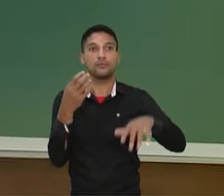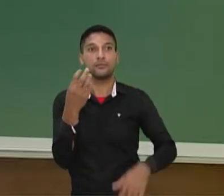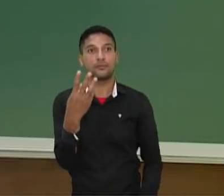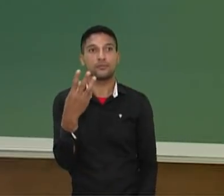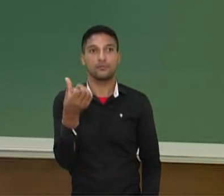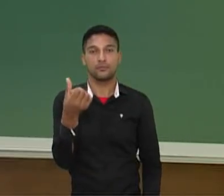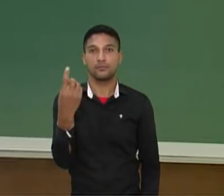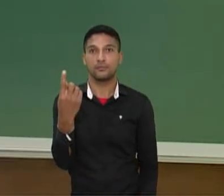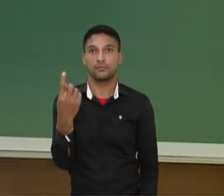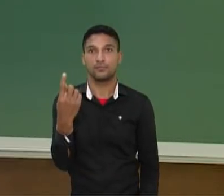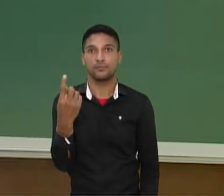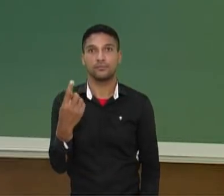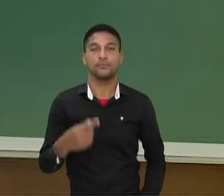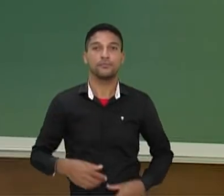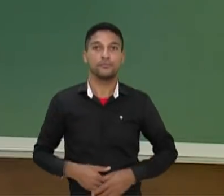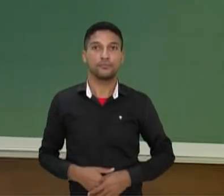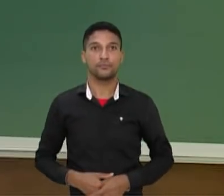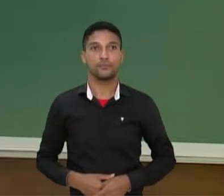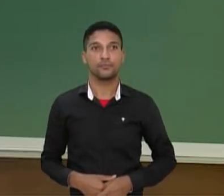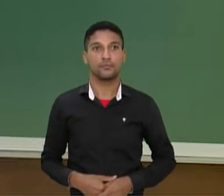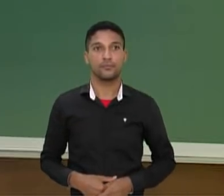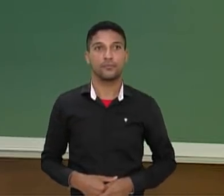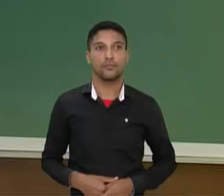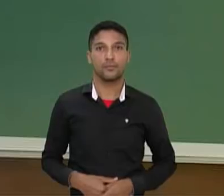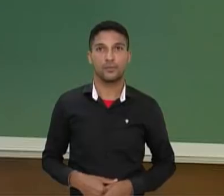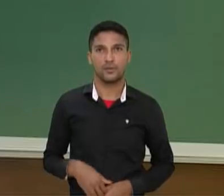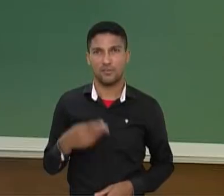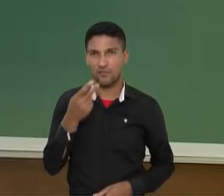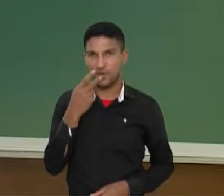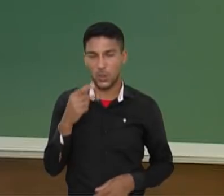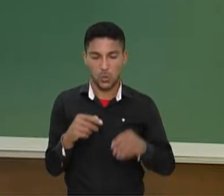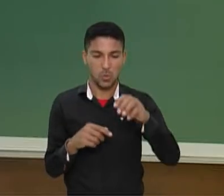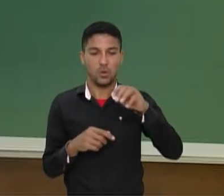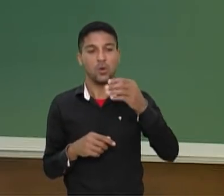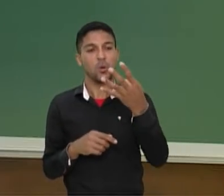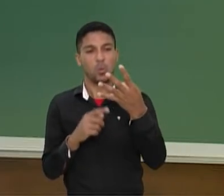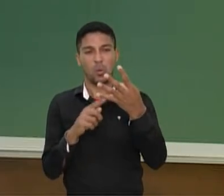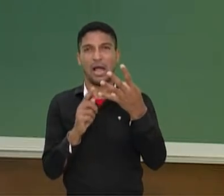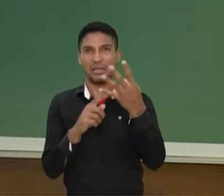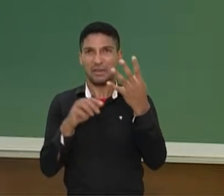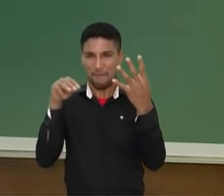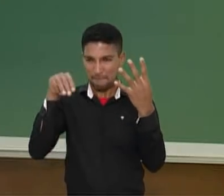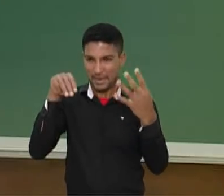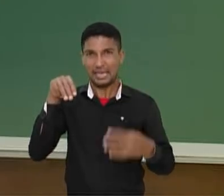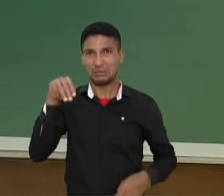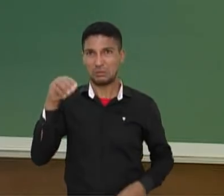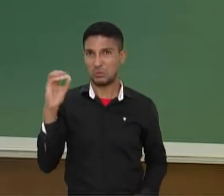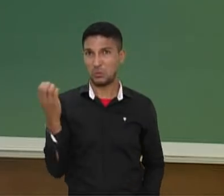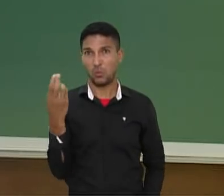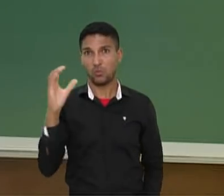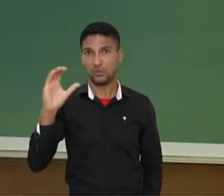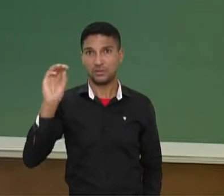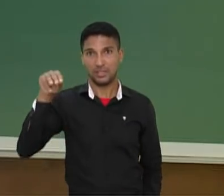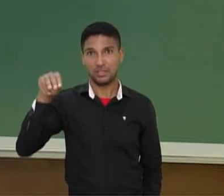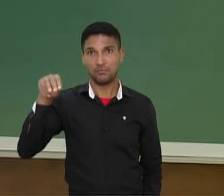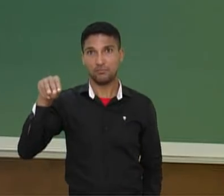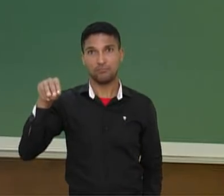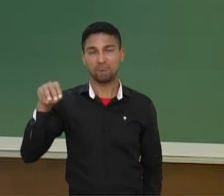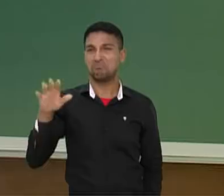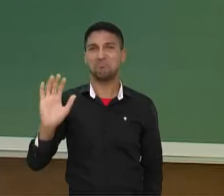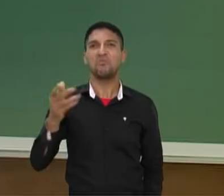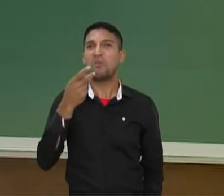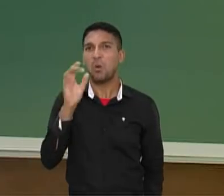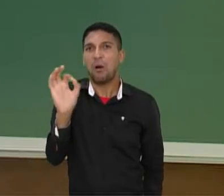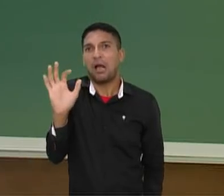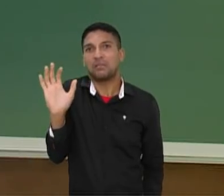361. Essa é a área. Ele não disse que o 4 era metro, centímetro, então não tem unidade. Então a resposta fica assim mesmo. A área igual a